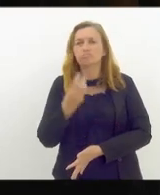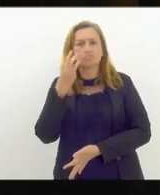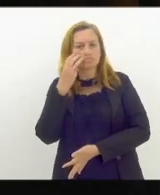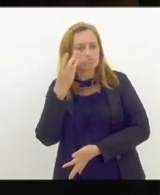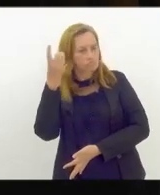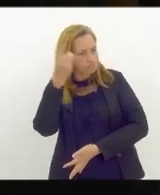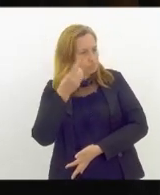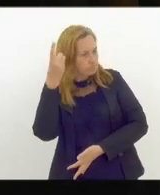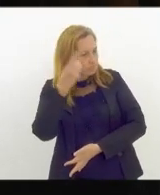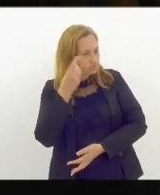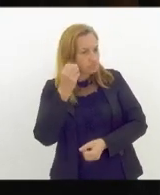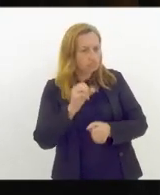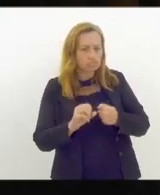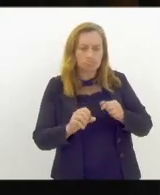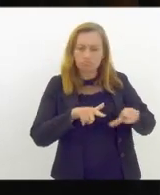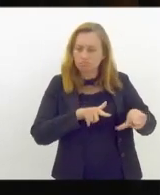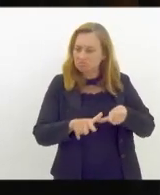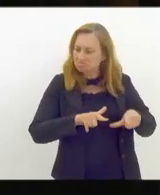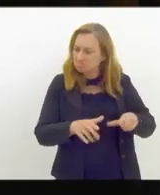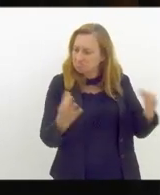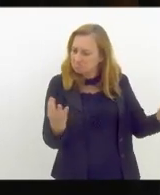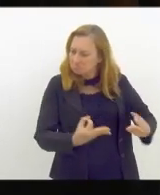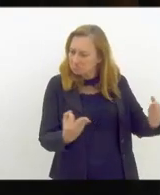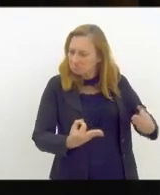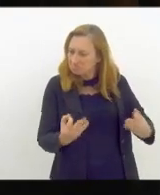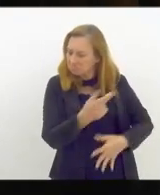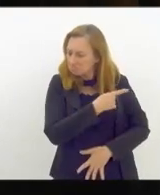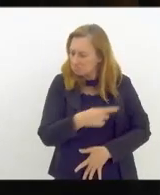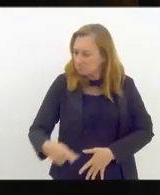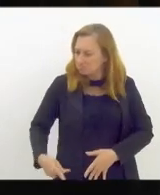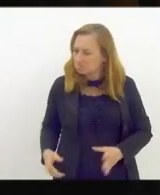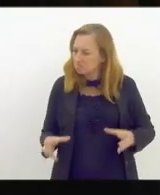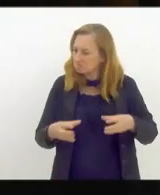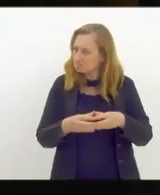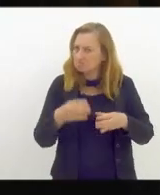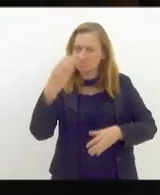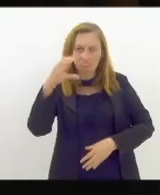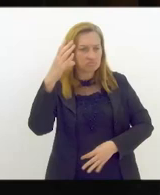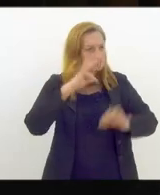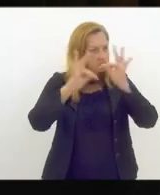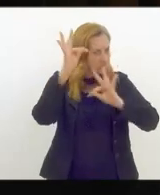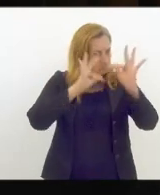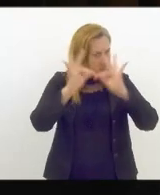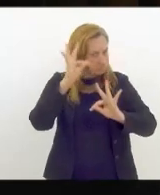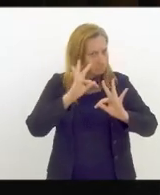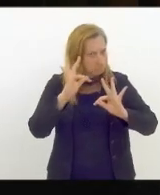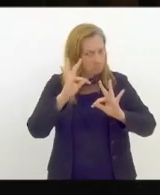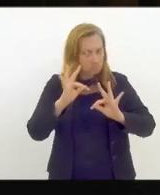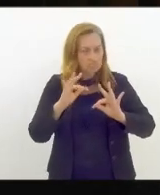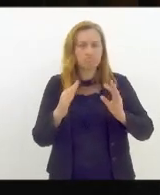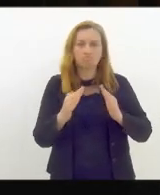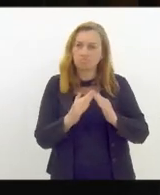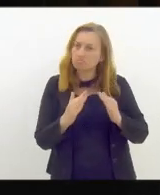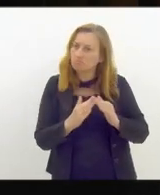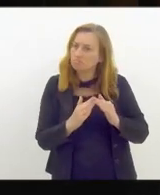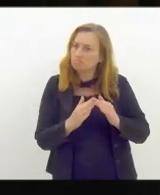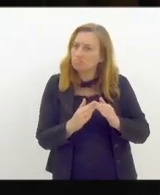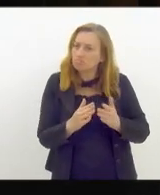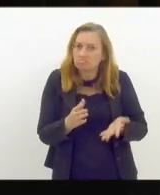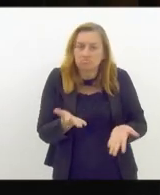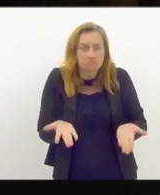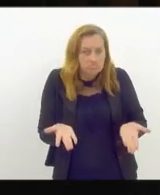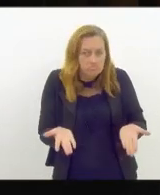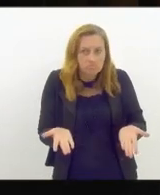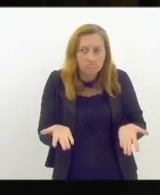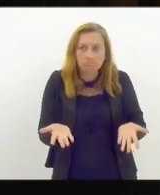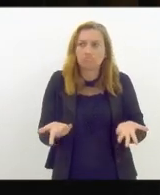com excelência a presidência da Comissão de Ciência e Tecnologia dessa casa, é, sem dúvida